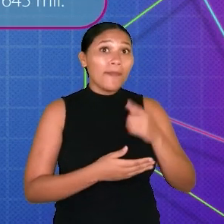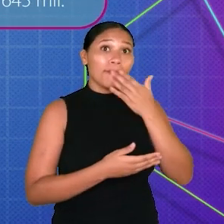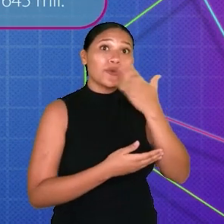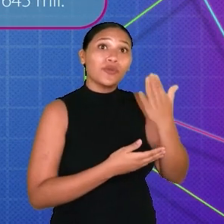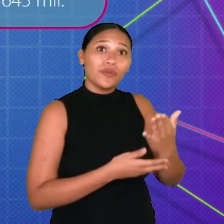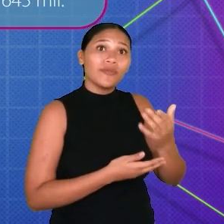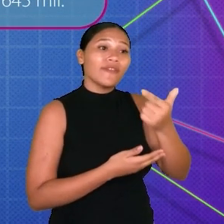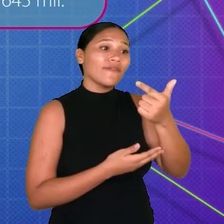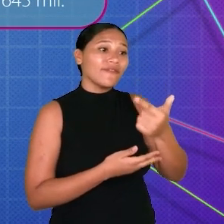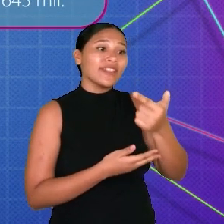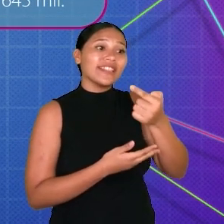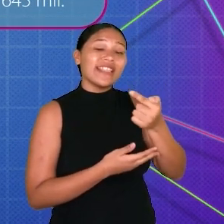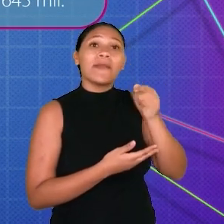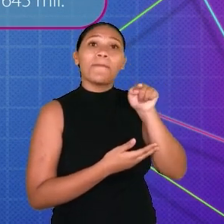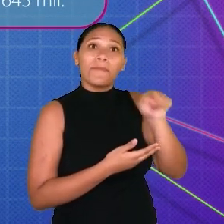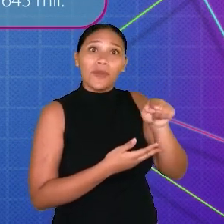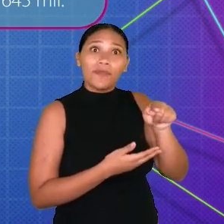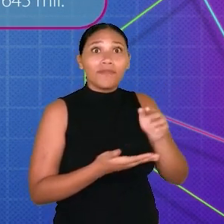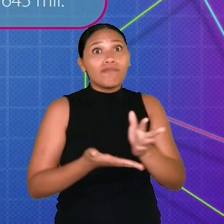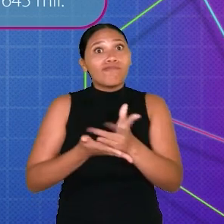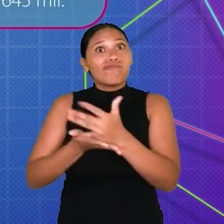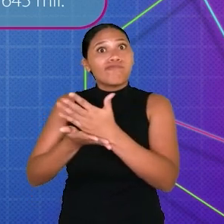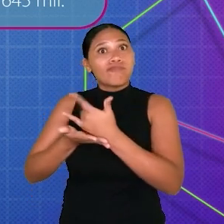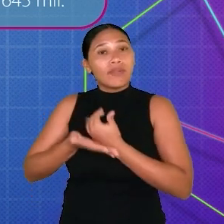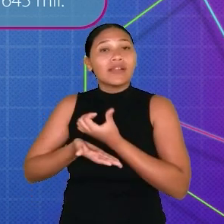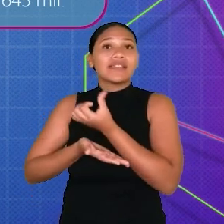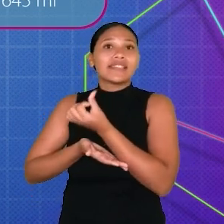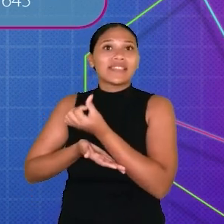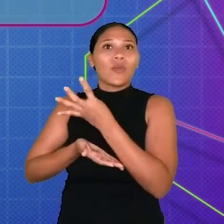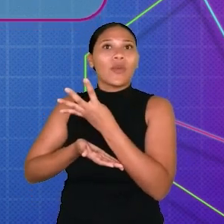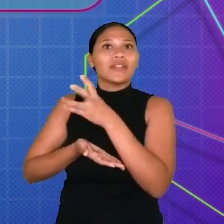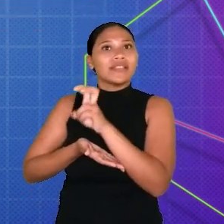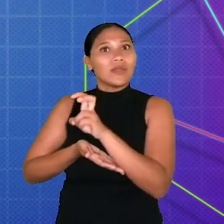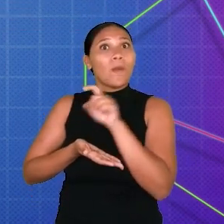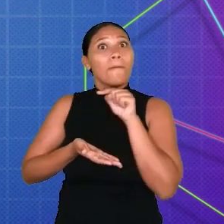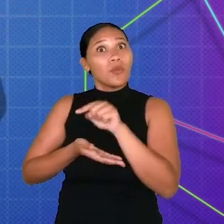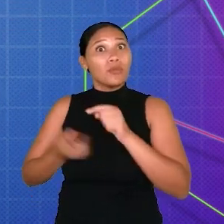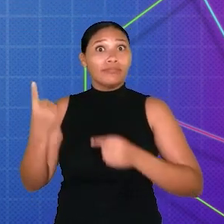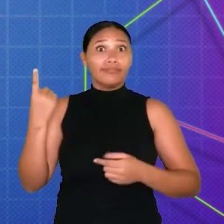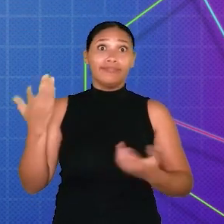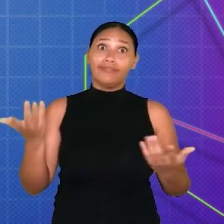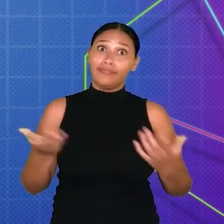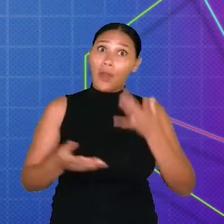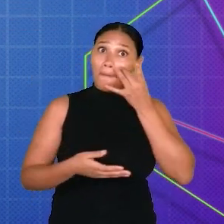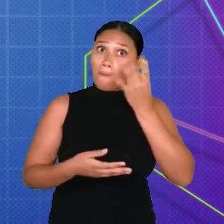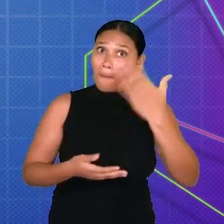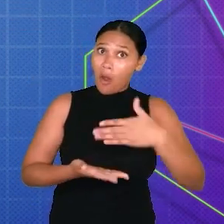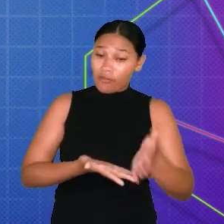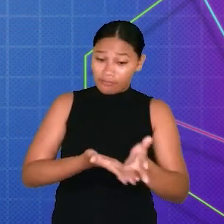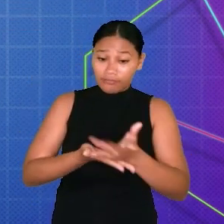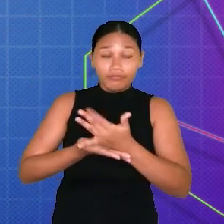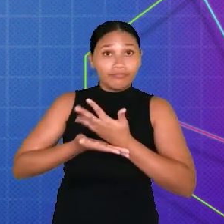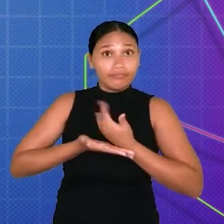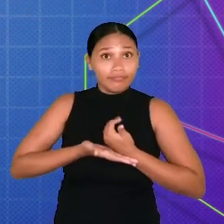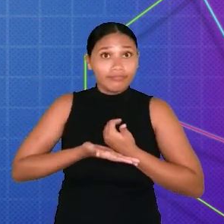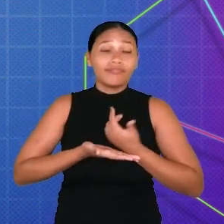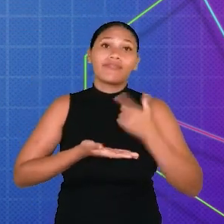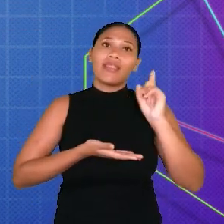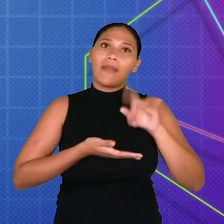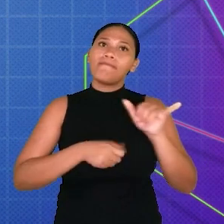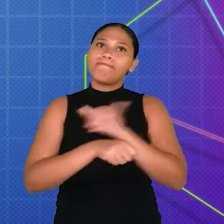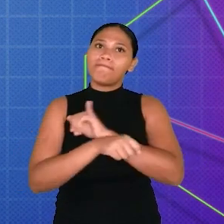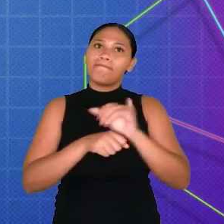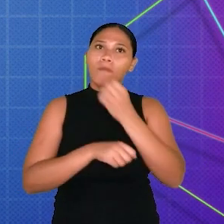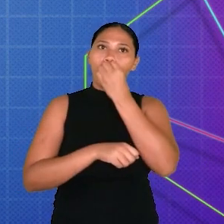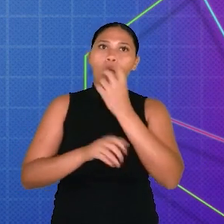solicitou 27 mil e arrecadou 645 mil, provando mais uma vez que o financiamento coletivo é um